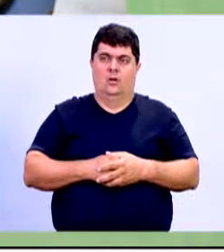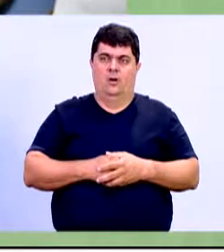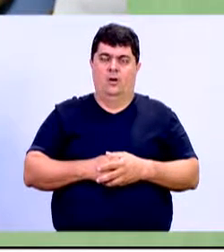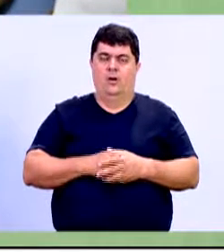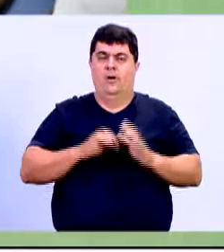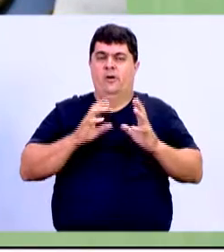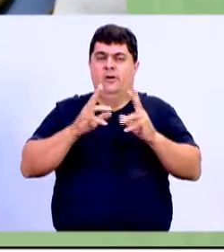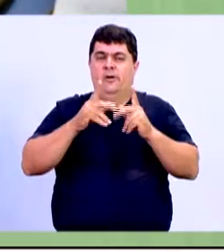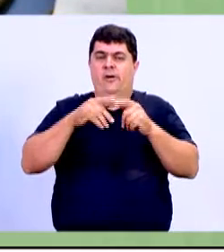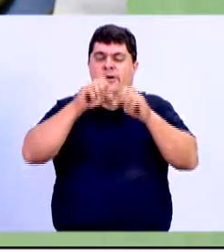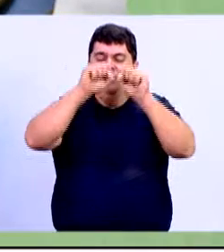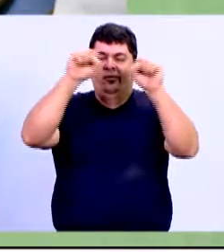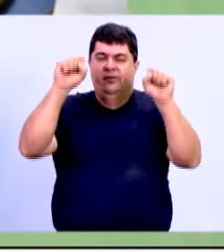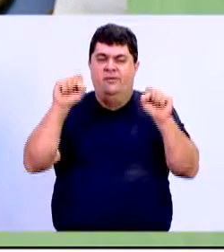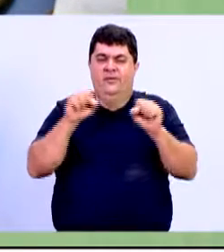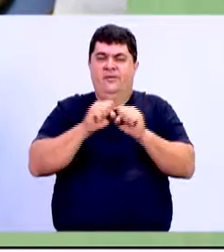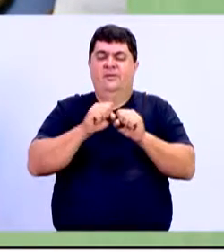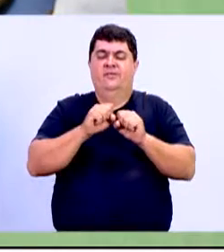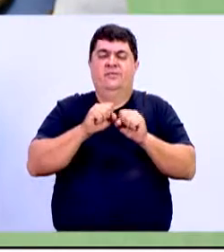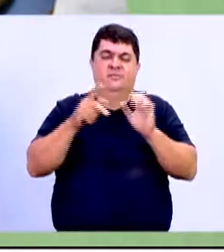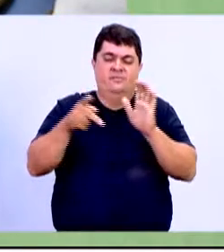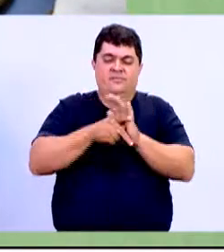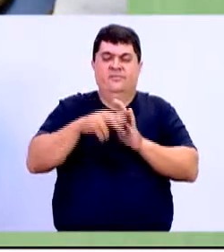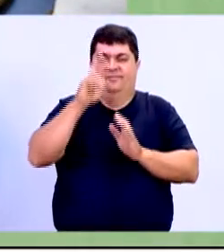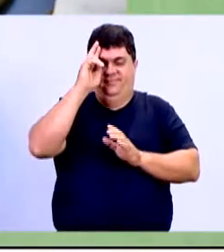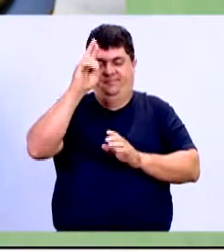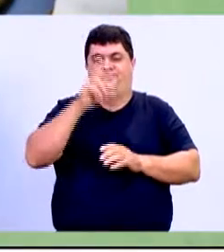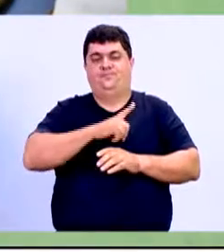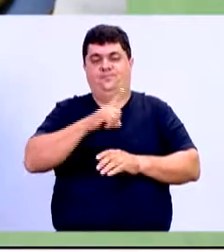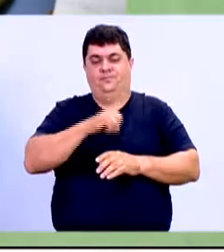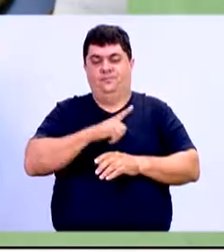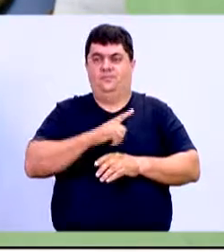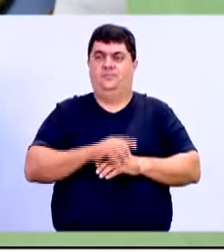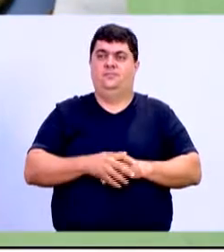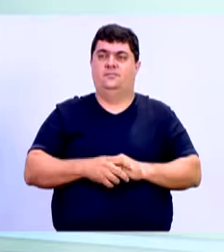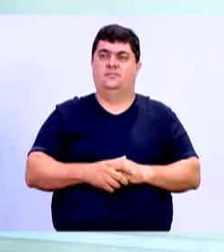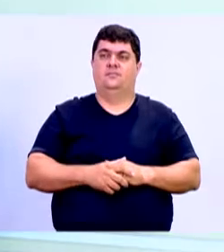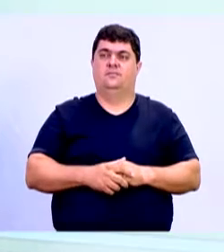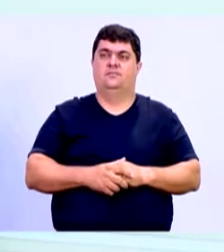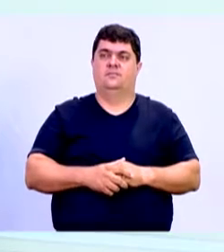os sistemas têm gestor, né? Porque o que acontece?